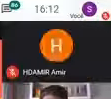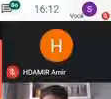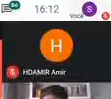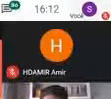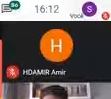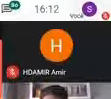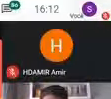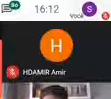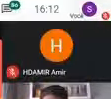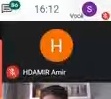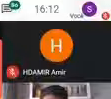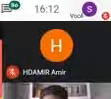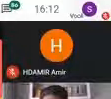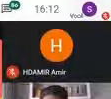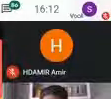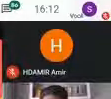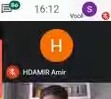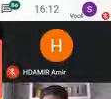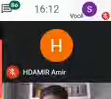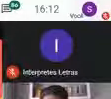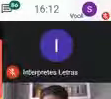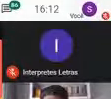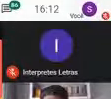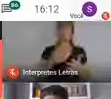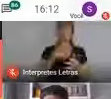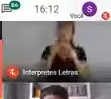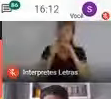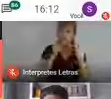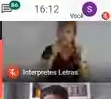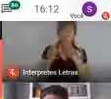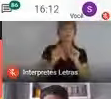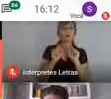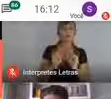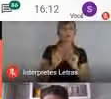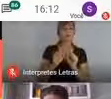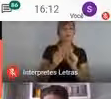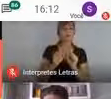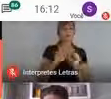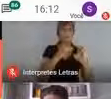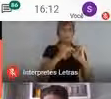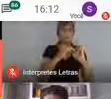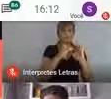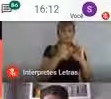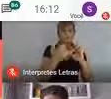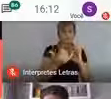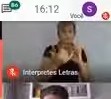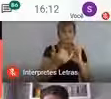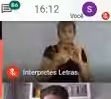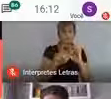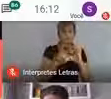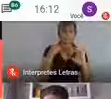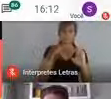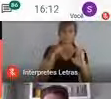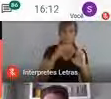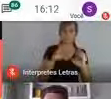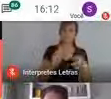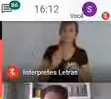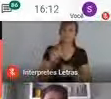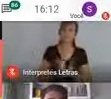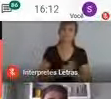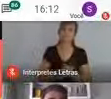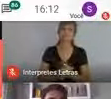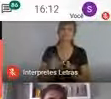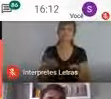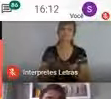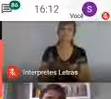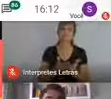essa conferência. Tá? Qualquer dúvida é só entrar em contato pelos e-mails. Tem o meu e-mail pessoal e o e-mail do projeto. E aí a